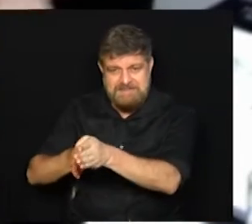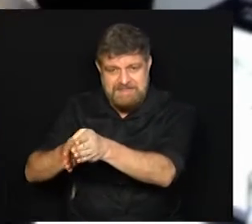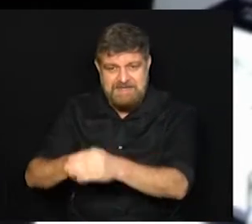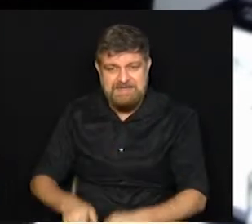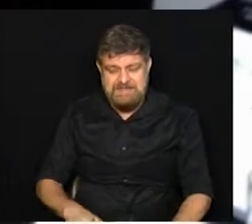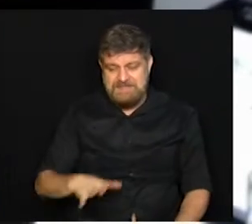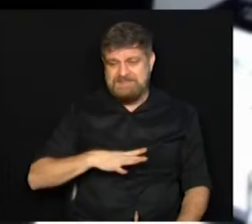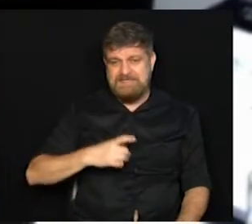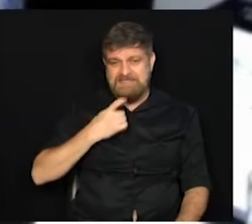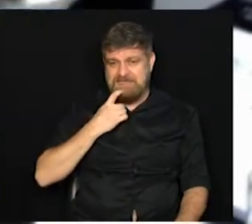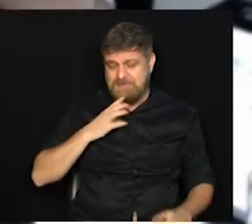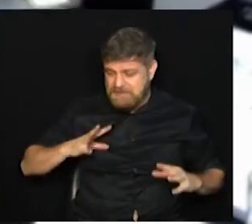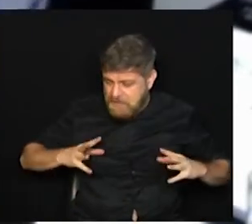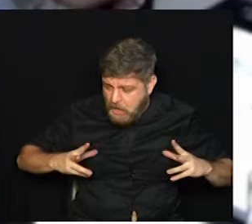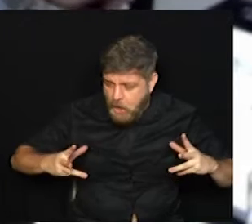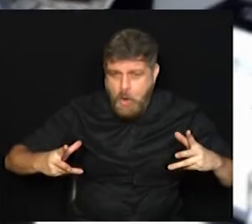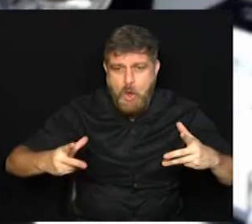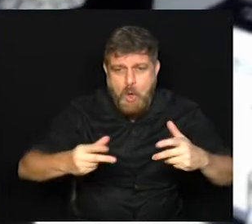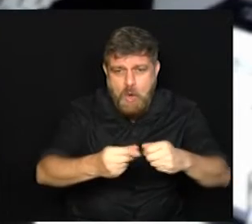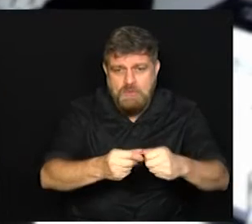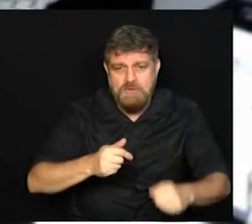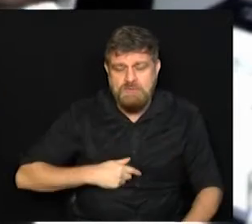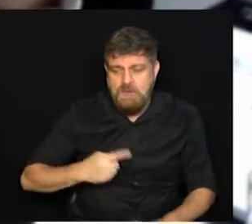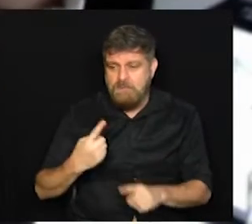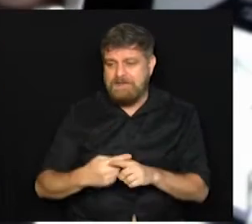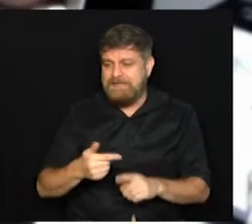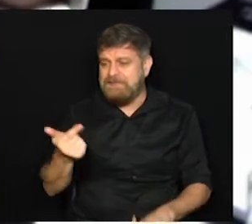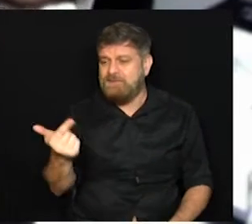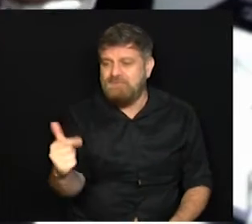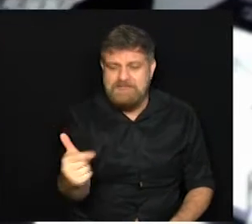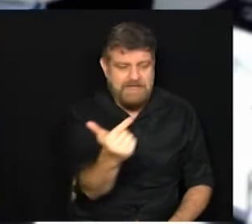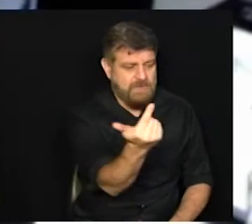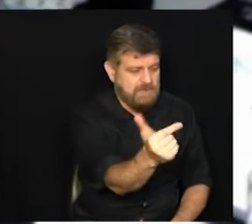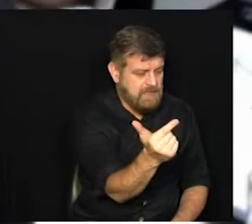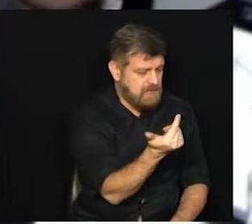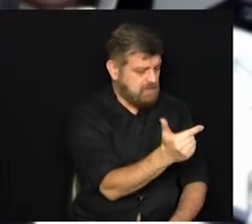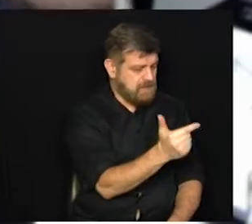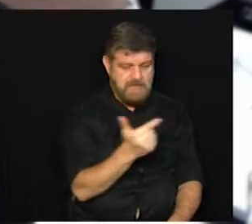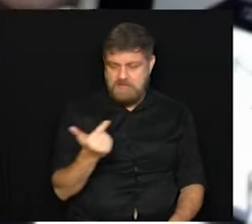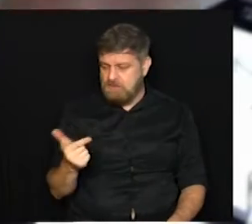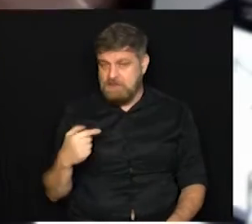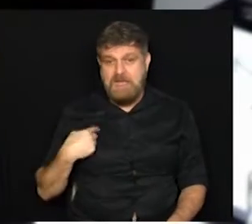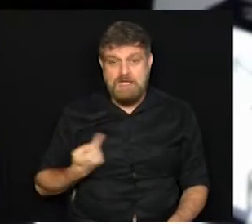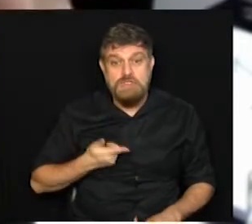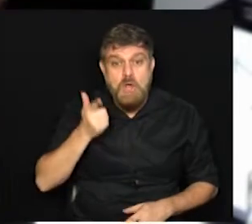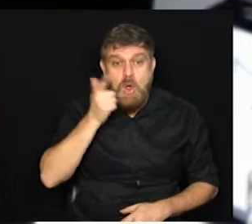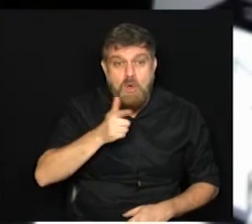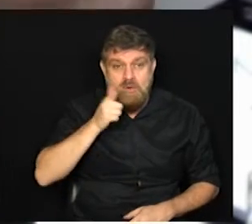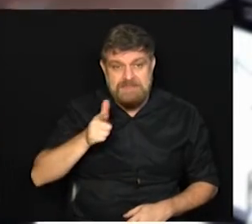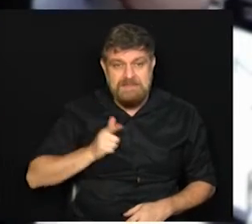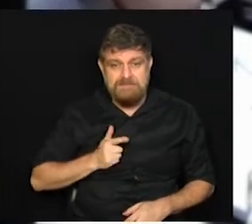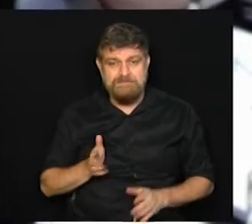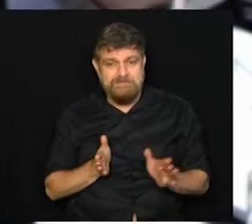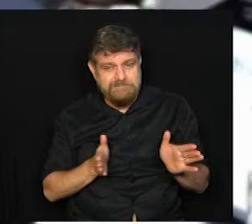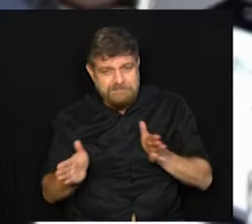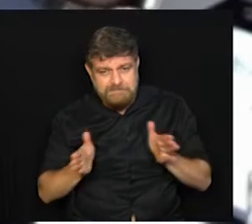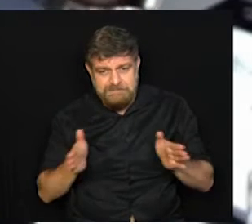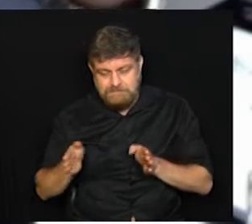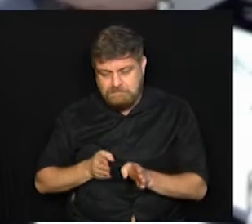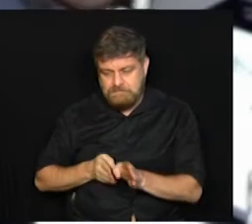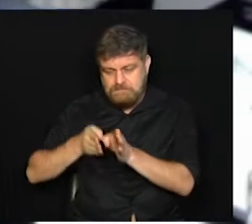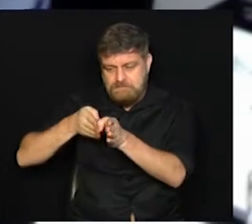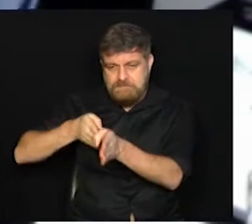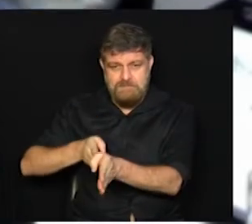né? Novo modal que não existe, né? De transporte, para que a gente possa dar acessibilidade, como você